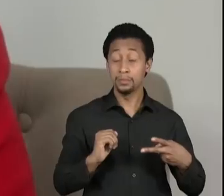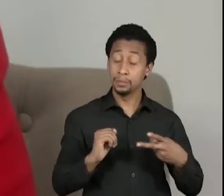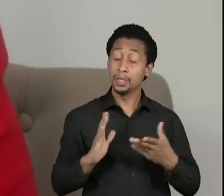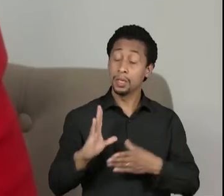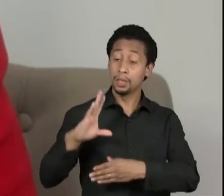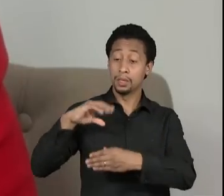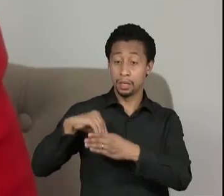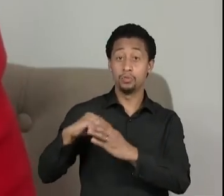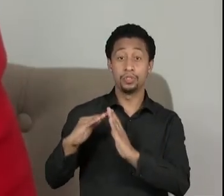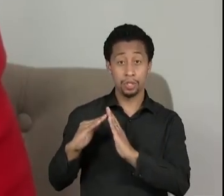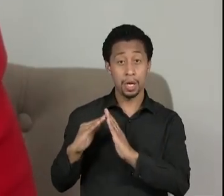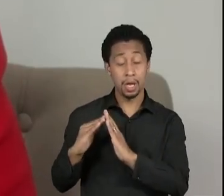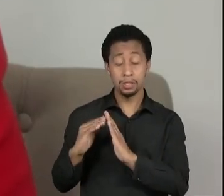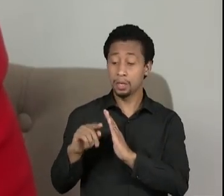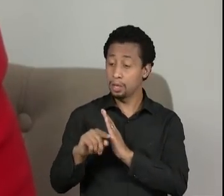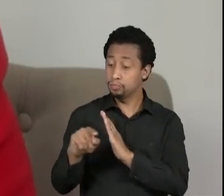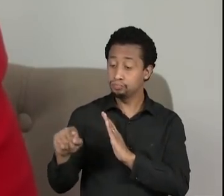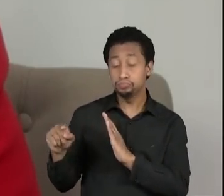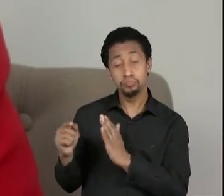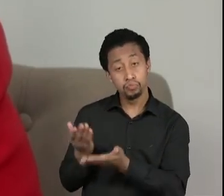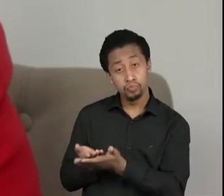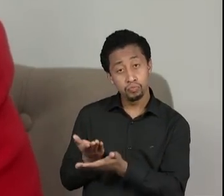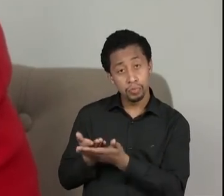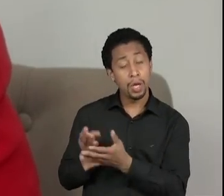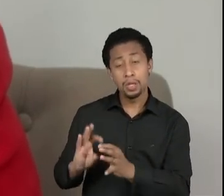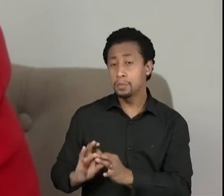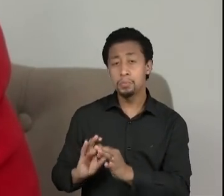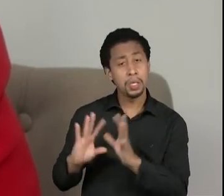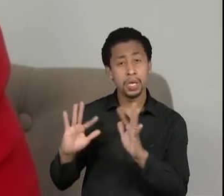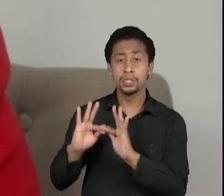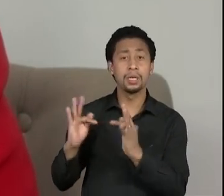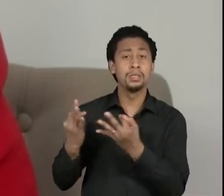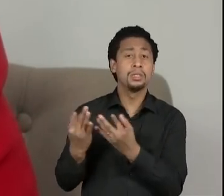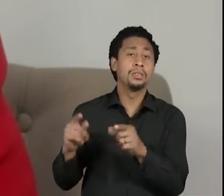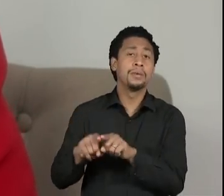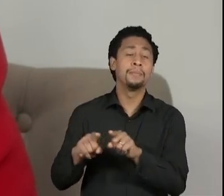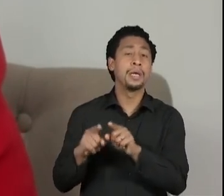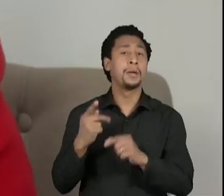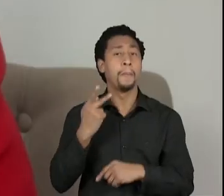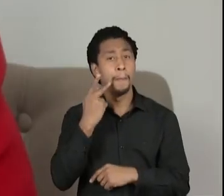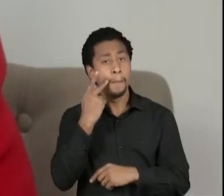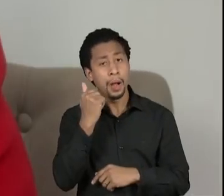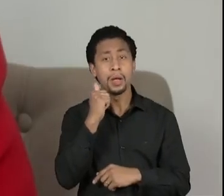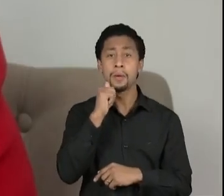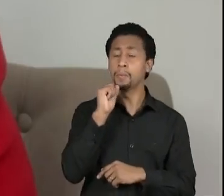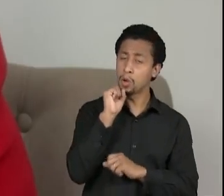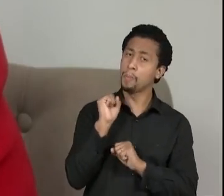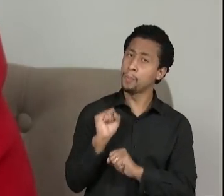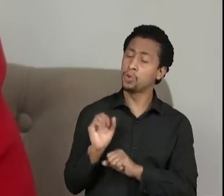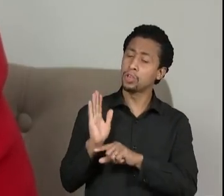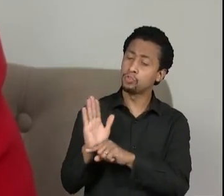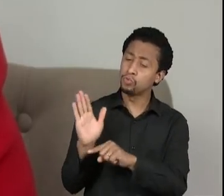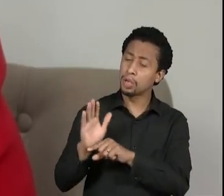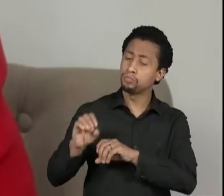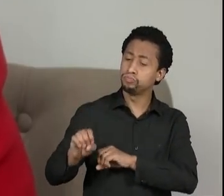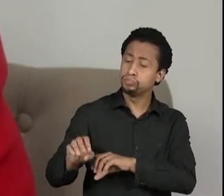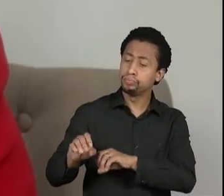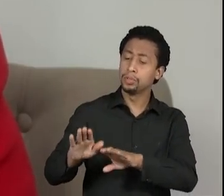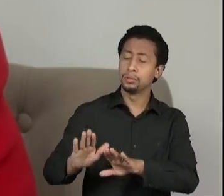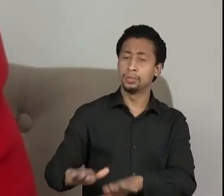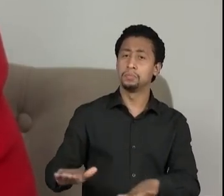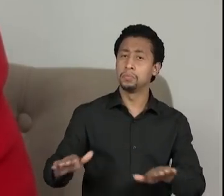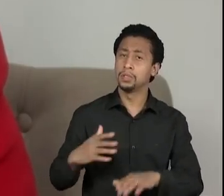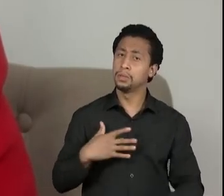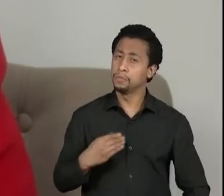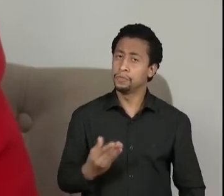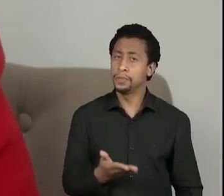que é a liberdade das famílias e a primazia dos pais na educação dos filhos. Acho que são 2 coisas bem importantes a ser